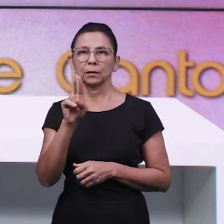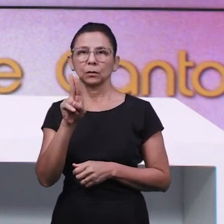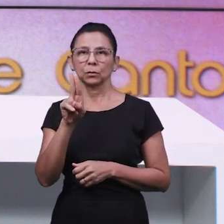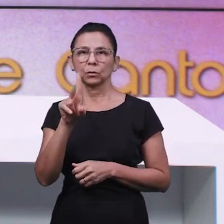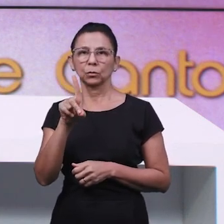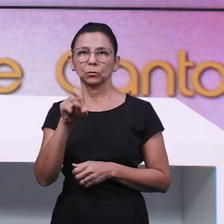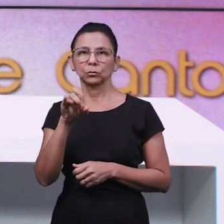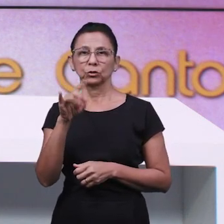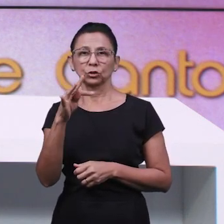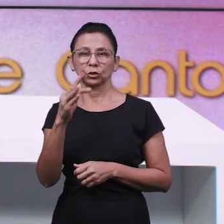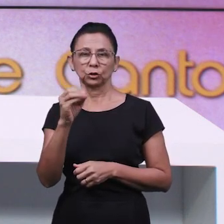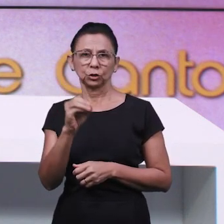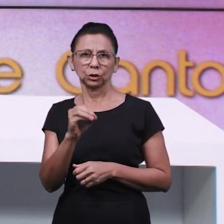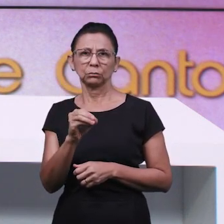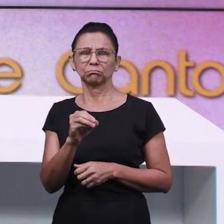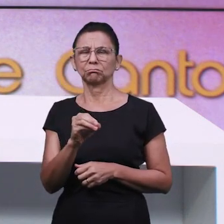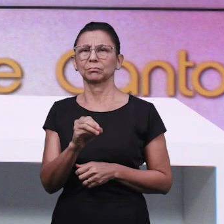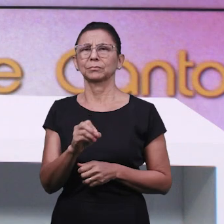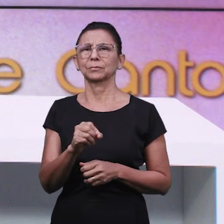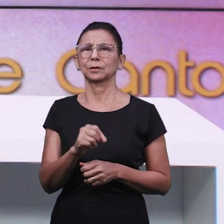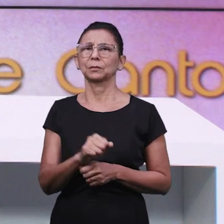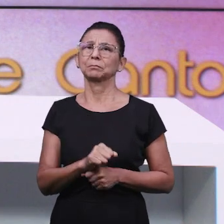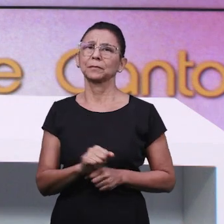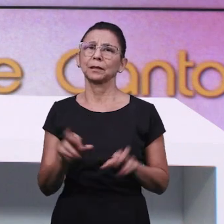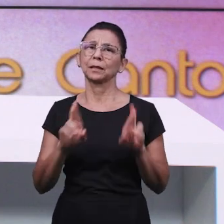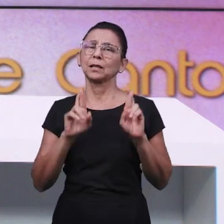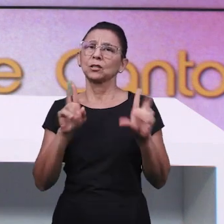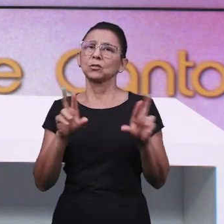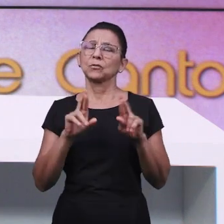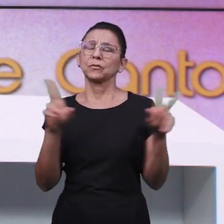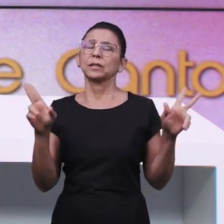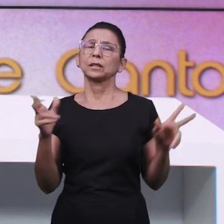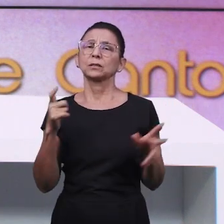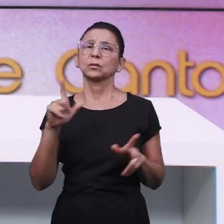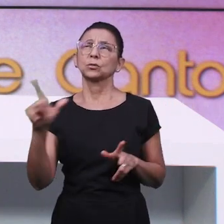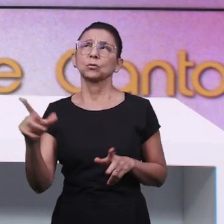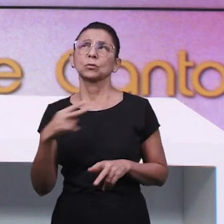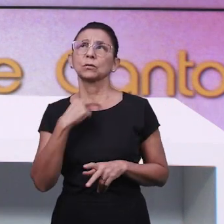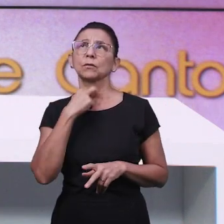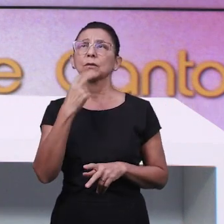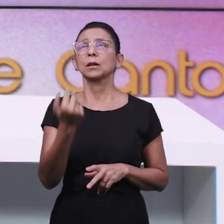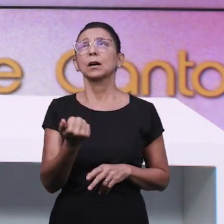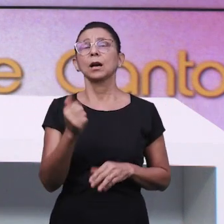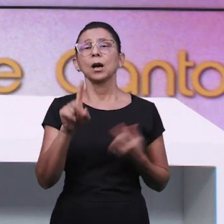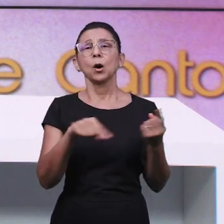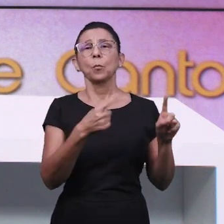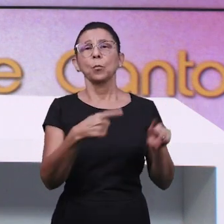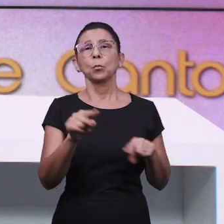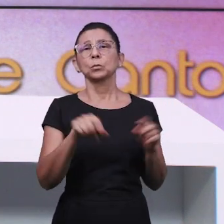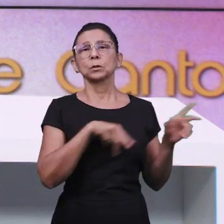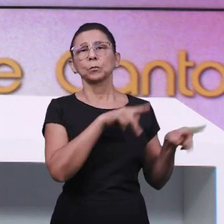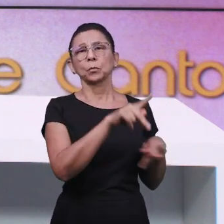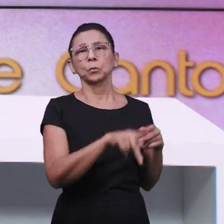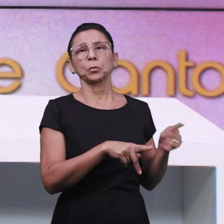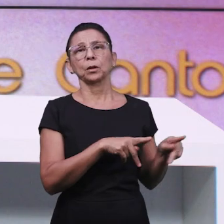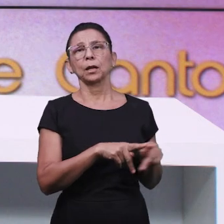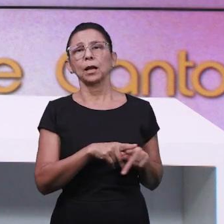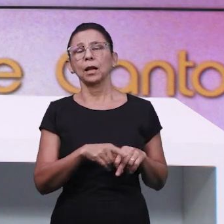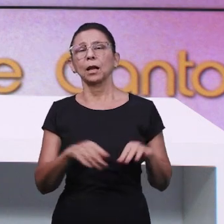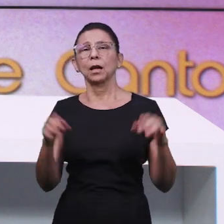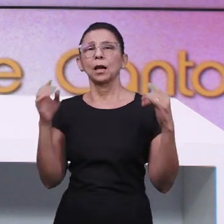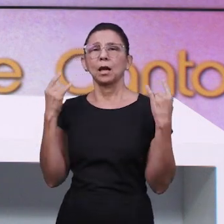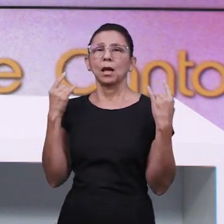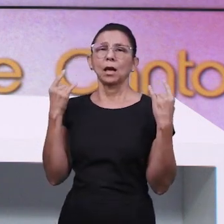diferentes de outros estilos vocais, como por exemplo a música popular, o rock,